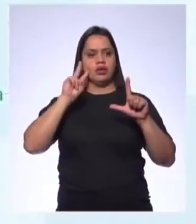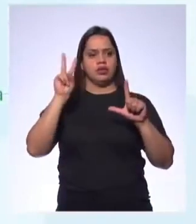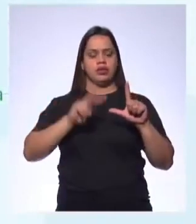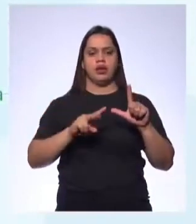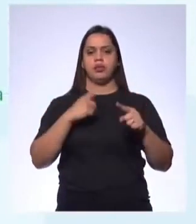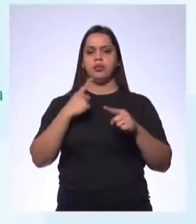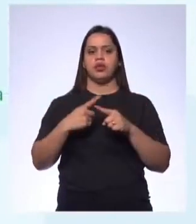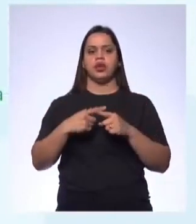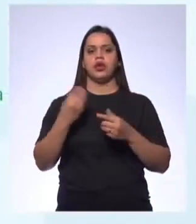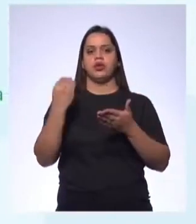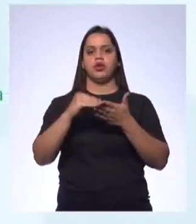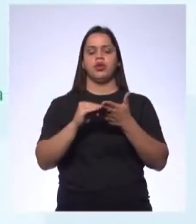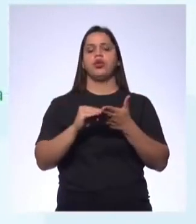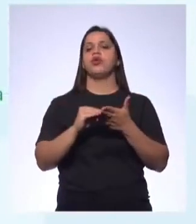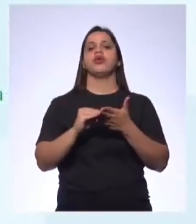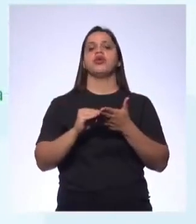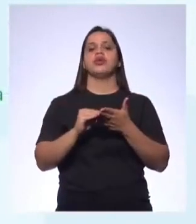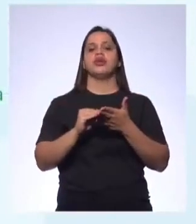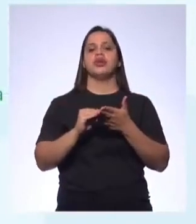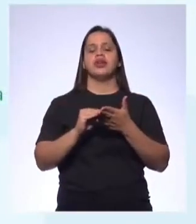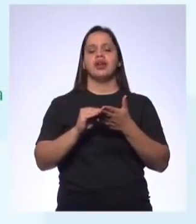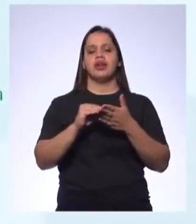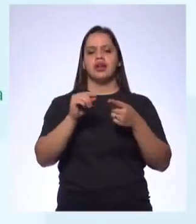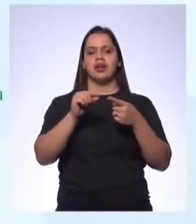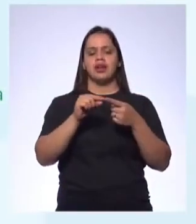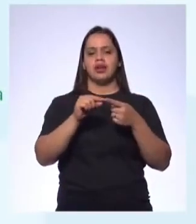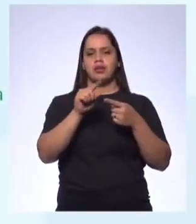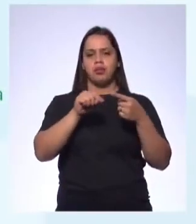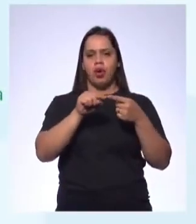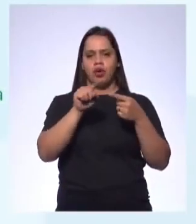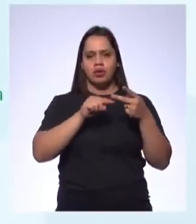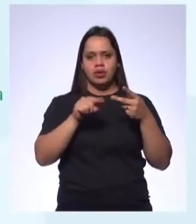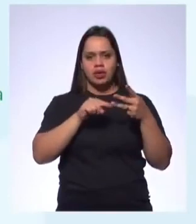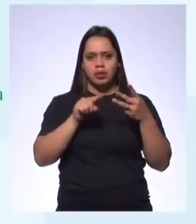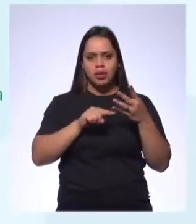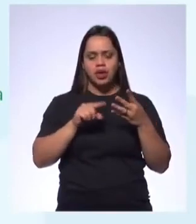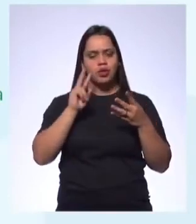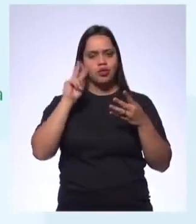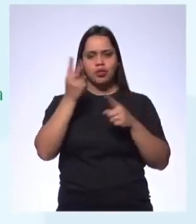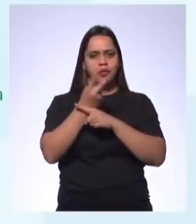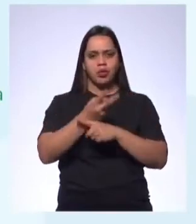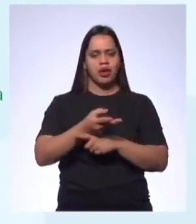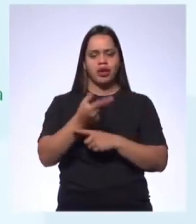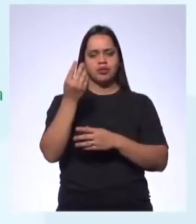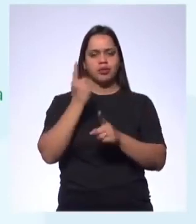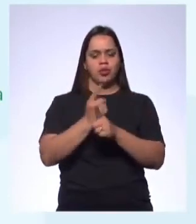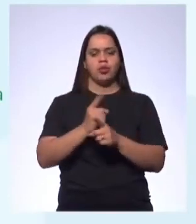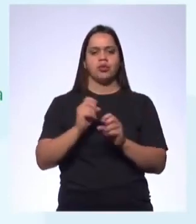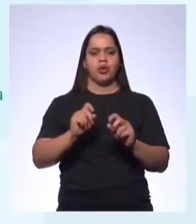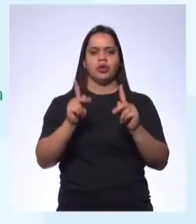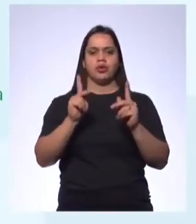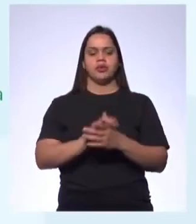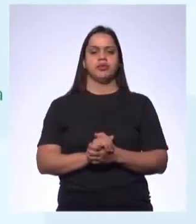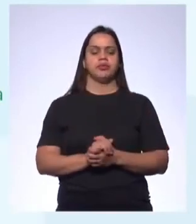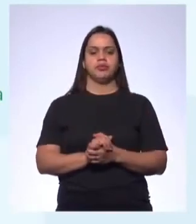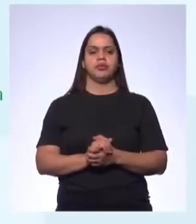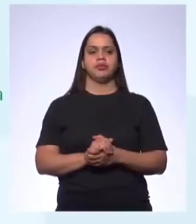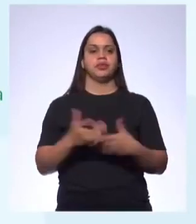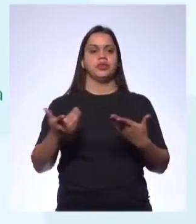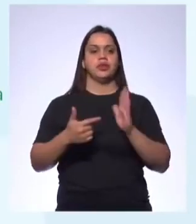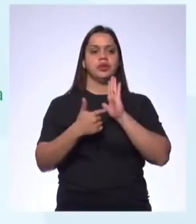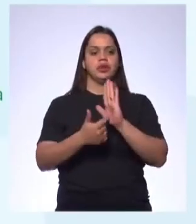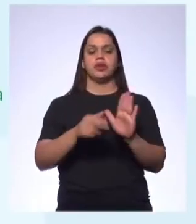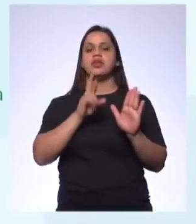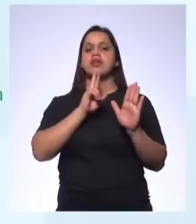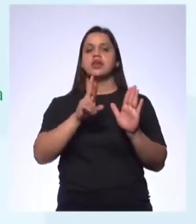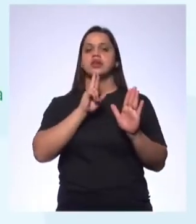tinha colocado umas bolinhas, aí tiraram as bolinhas com a resposta e eu fui procurar as bolinhas, não achei. Tá? Então, ali estão as